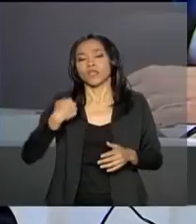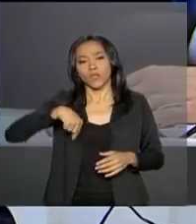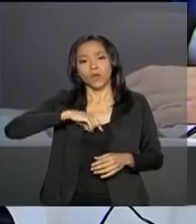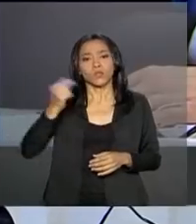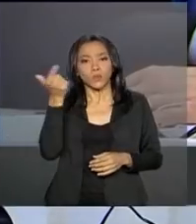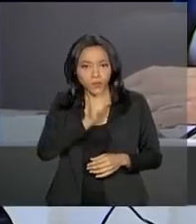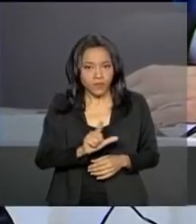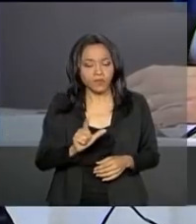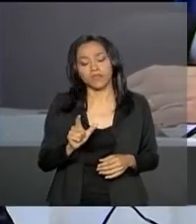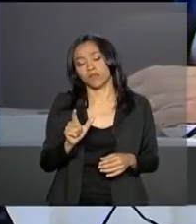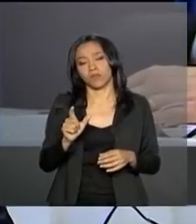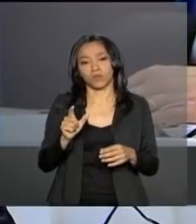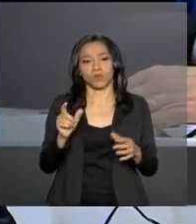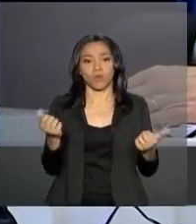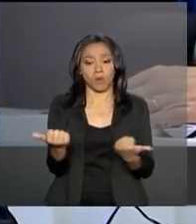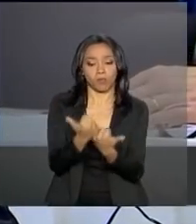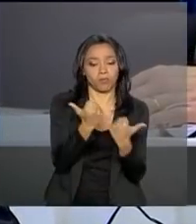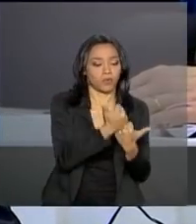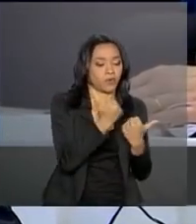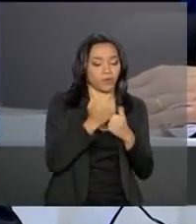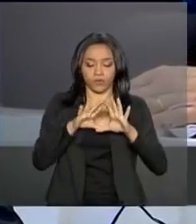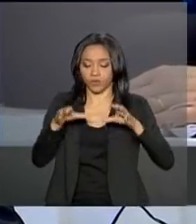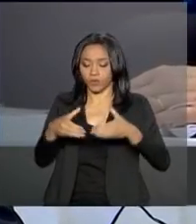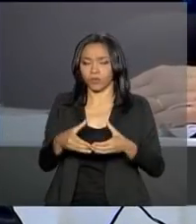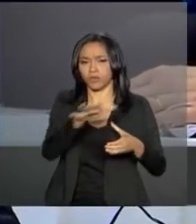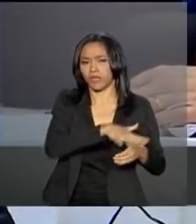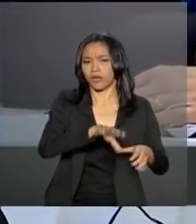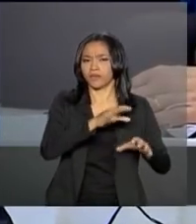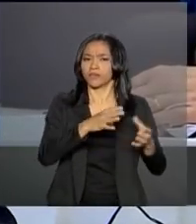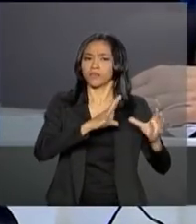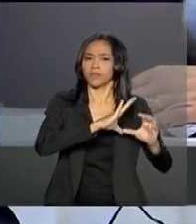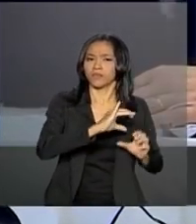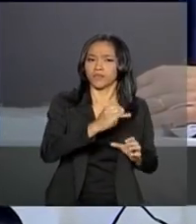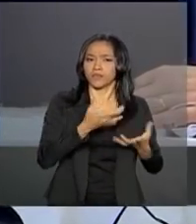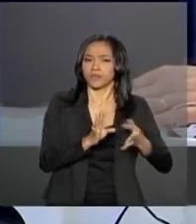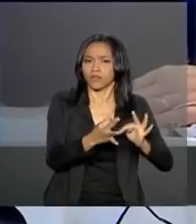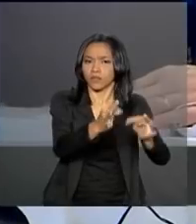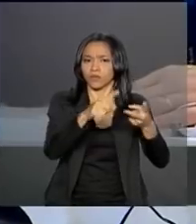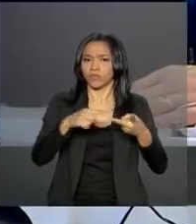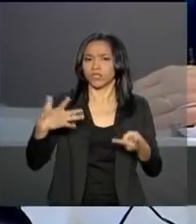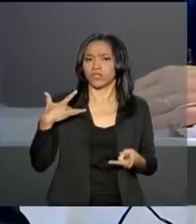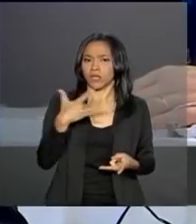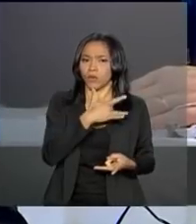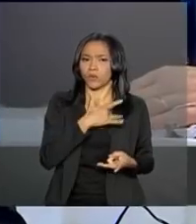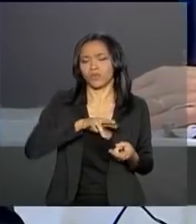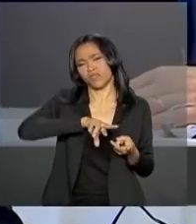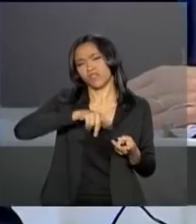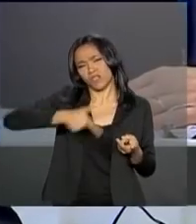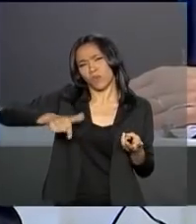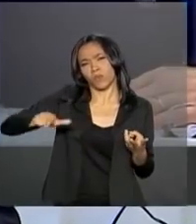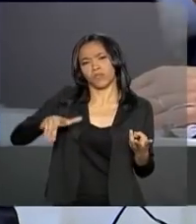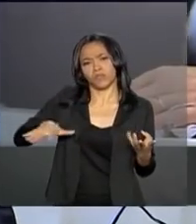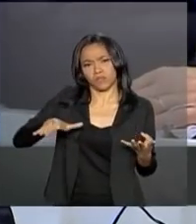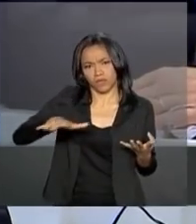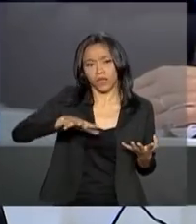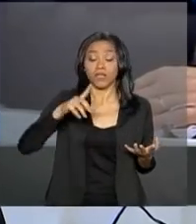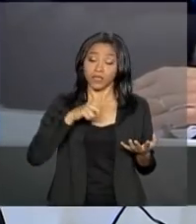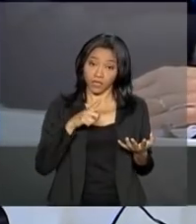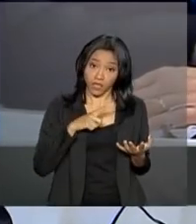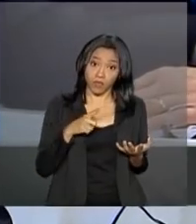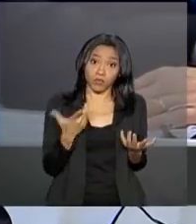em nossa colaboração infraestrutura e ciência tecnologia e saúde em tantos outros domínios nós temos um